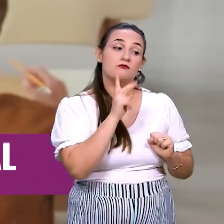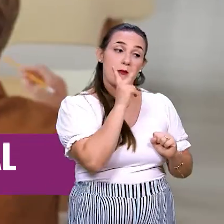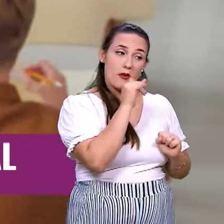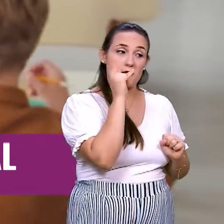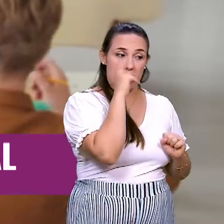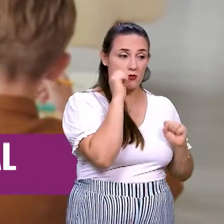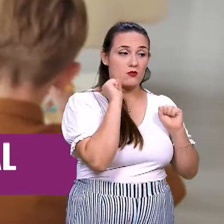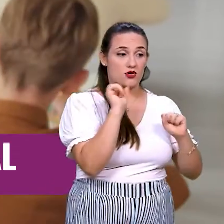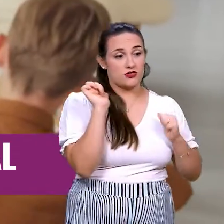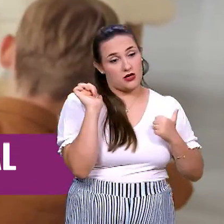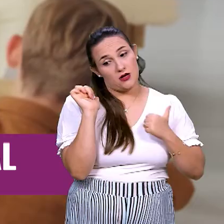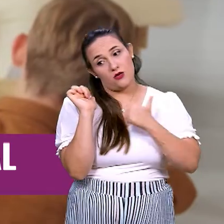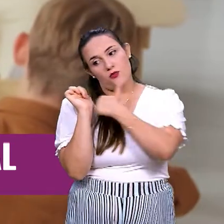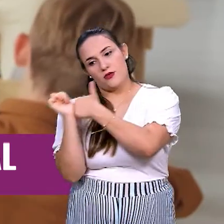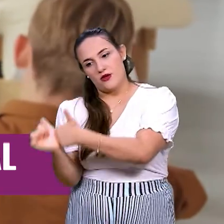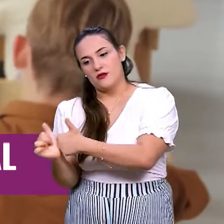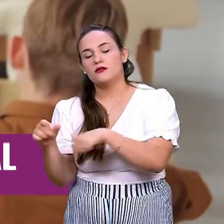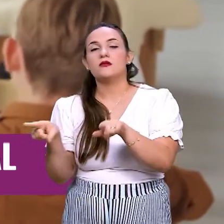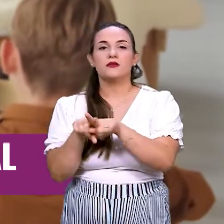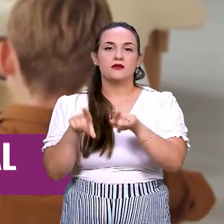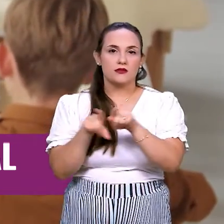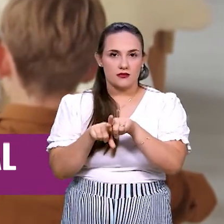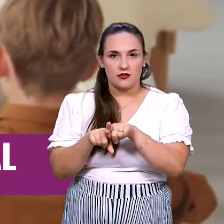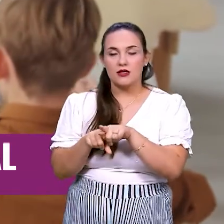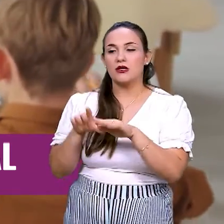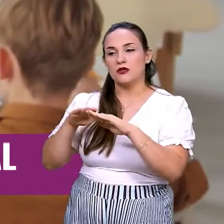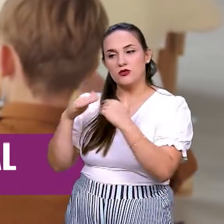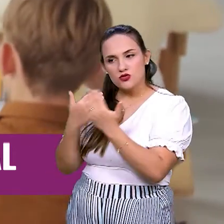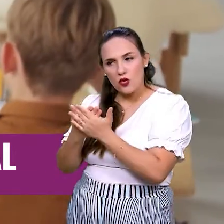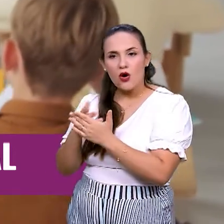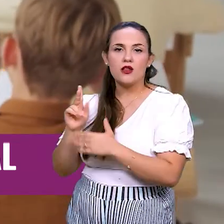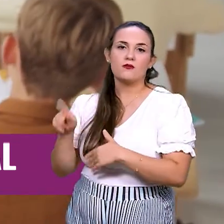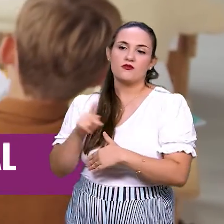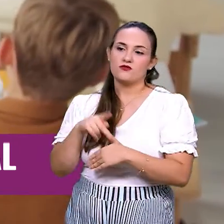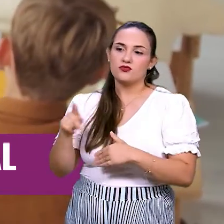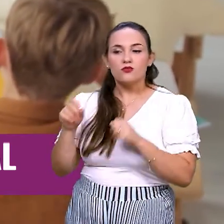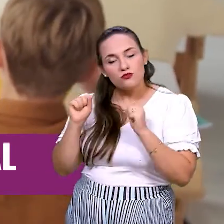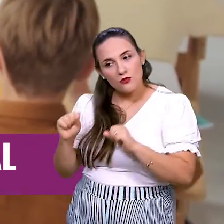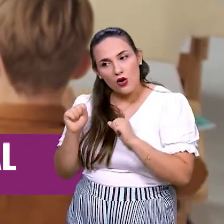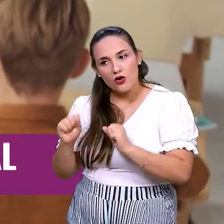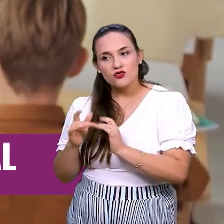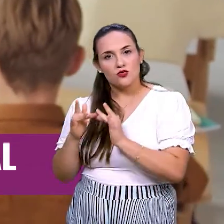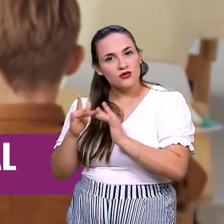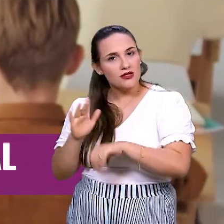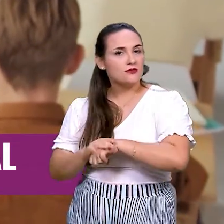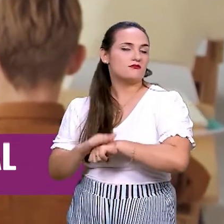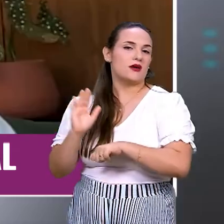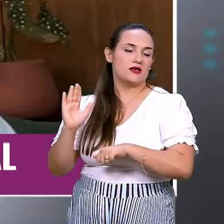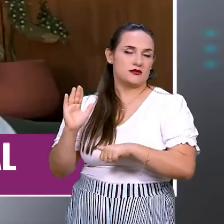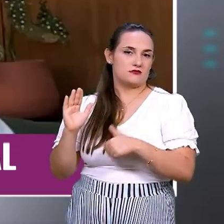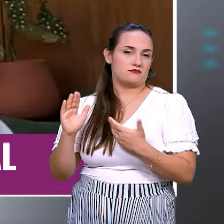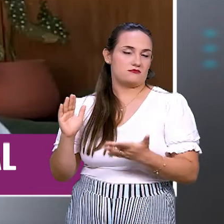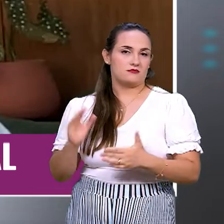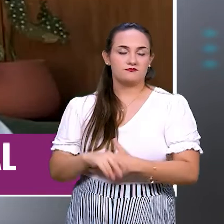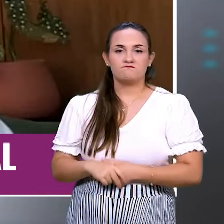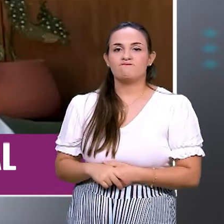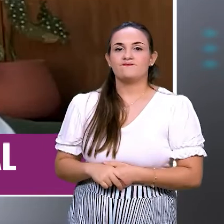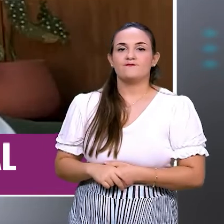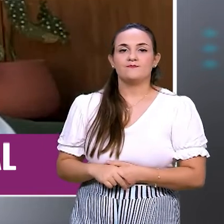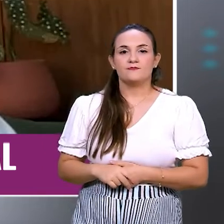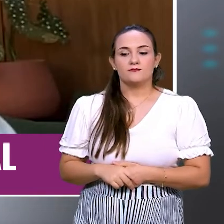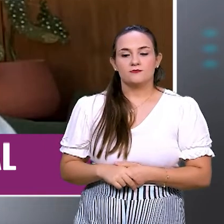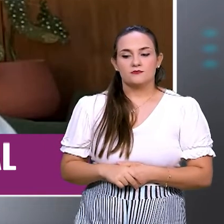pais, querendo se aproximar, e também pode ser desenvolvido pela escola, pelos professores, de trazer esses pais mais próximos. Eu sei